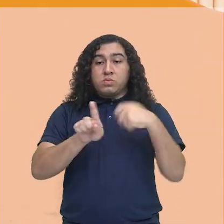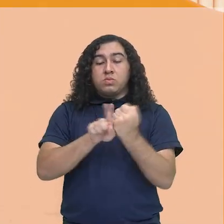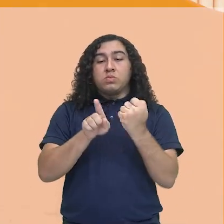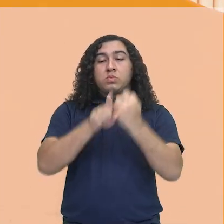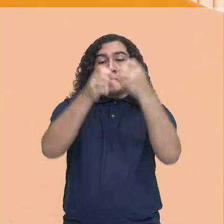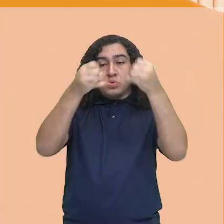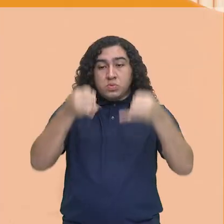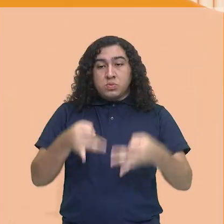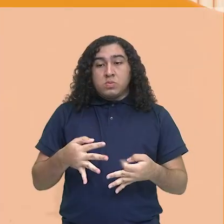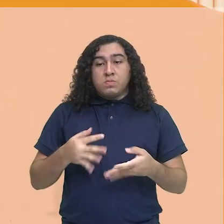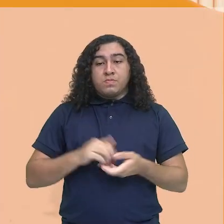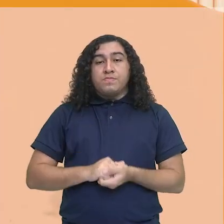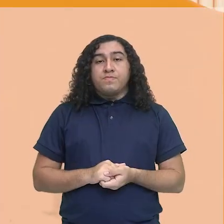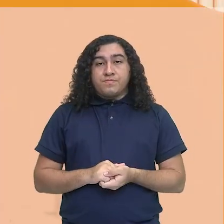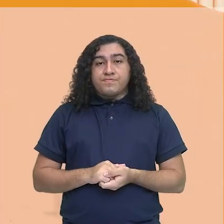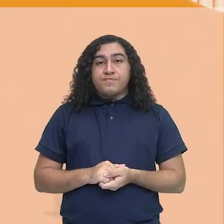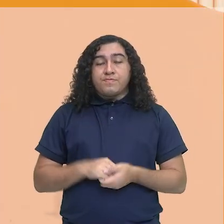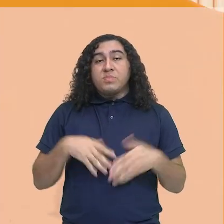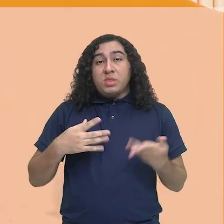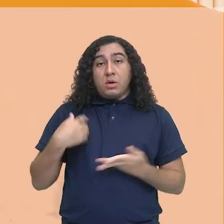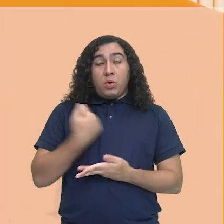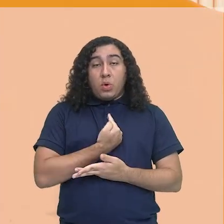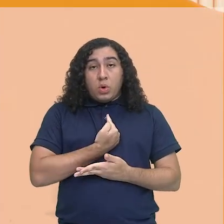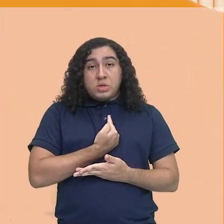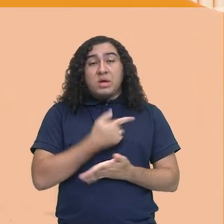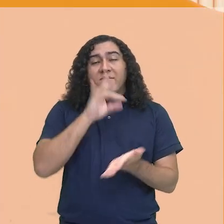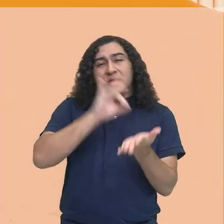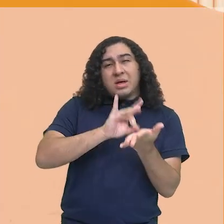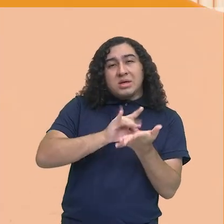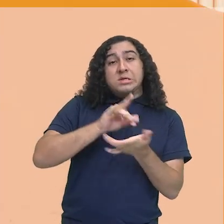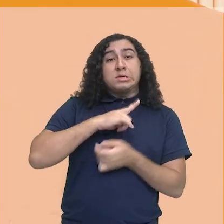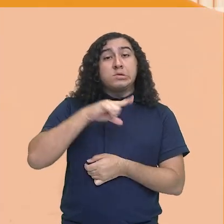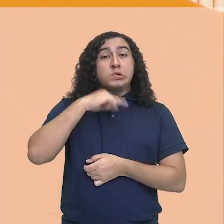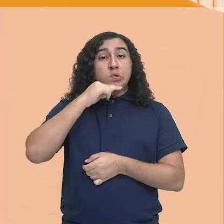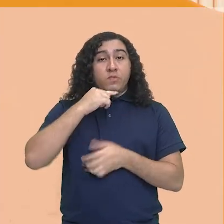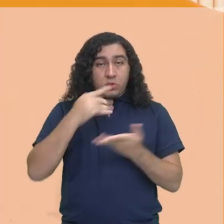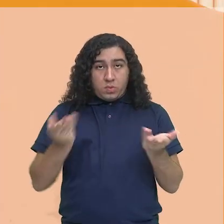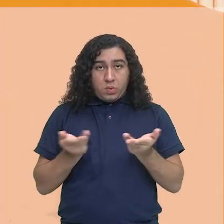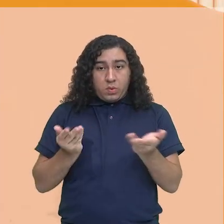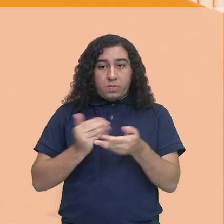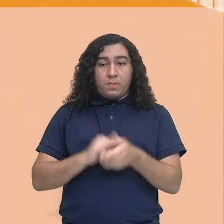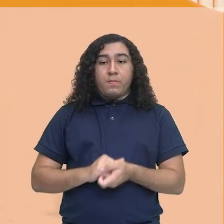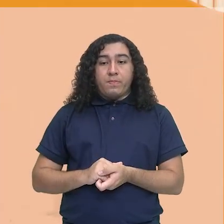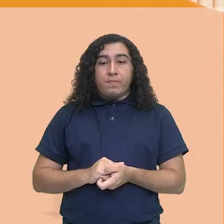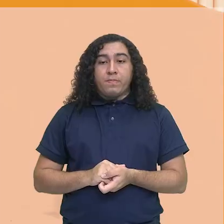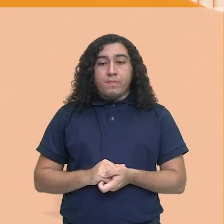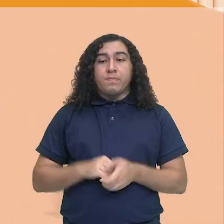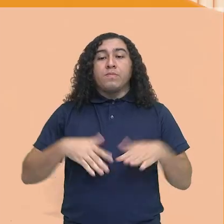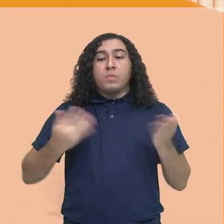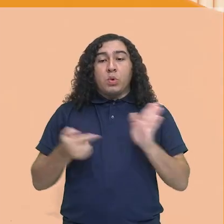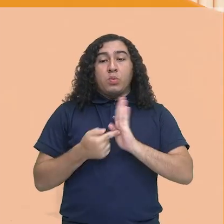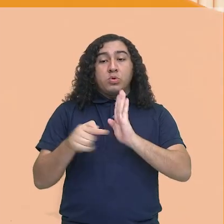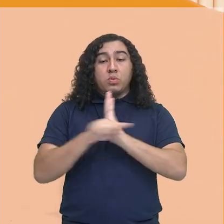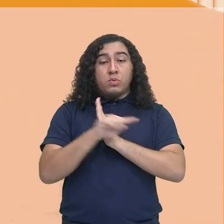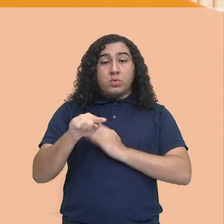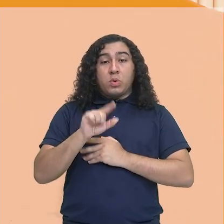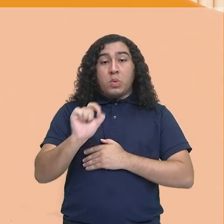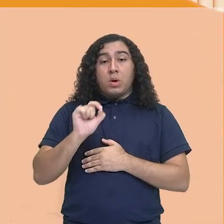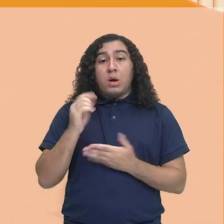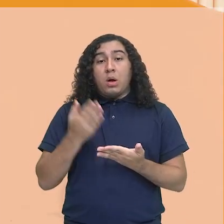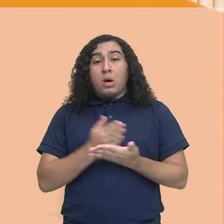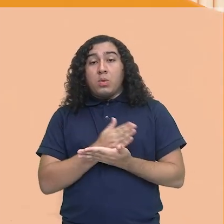vai desnaturalizar as nossas certezas. Muito bem. E aí nós vamos trazer aqui algumas